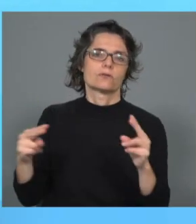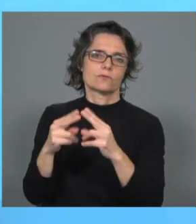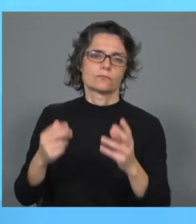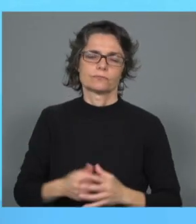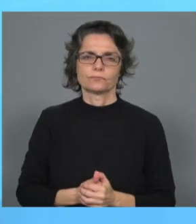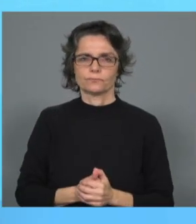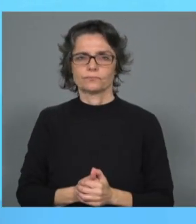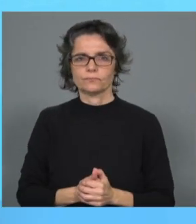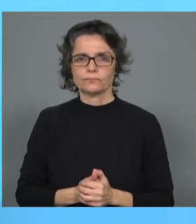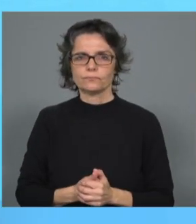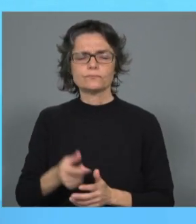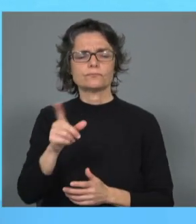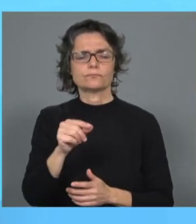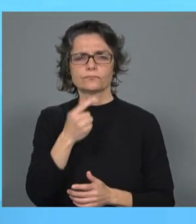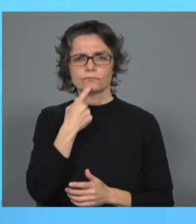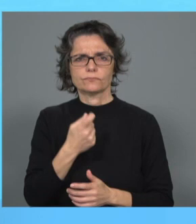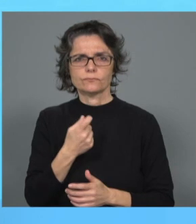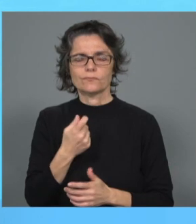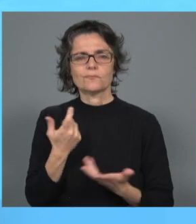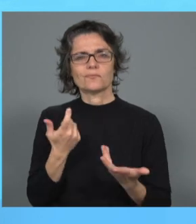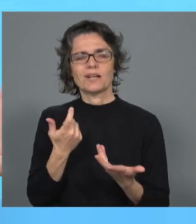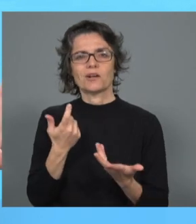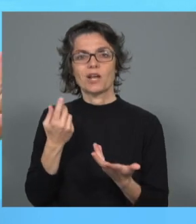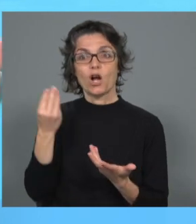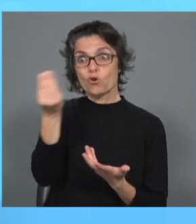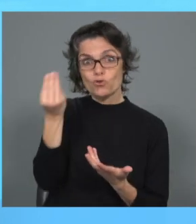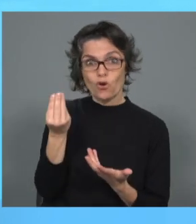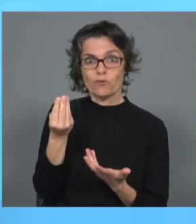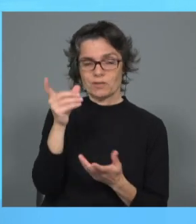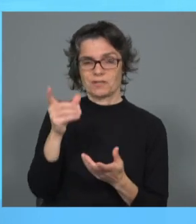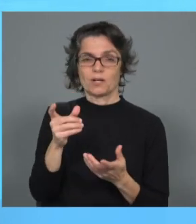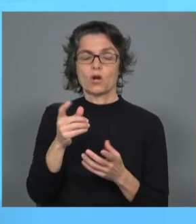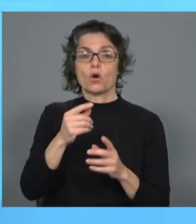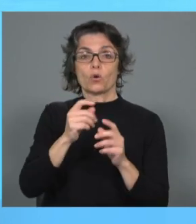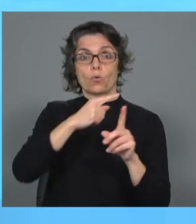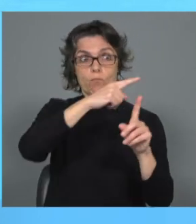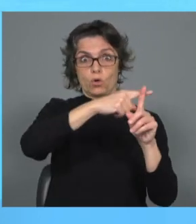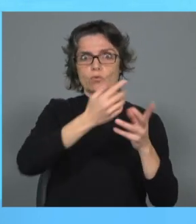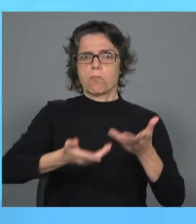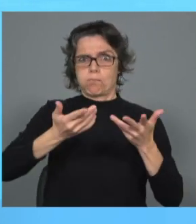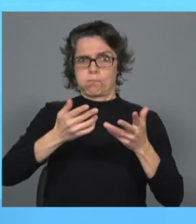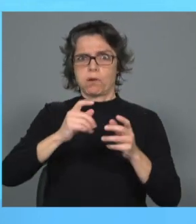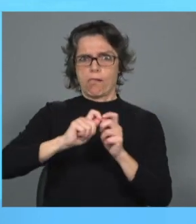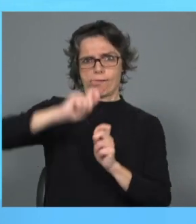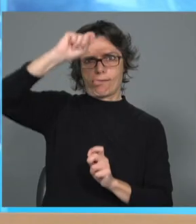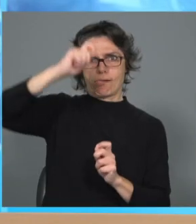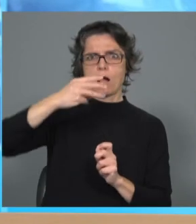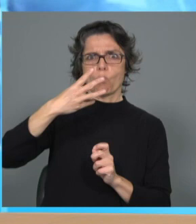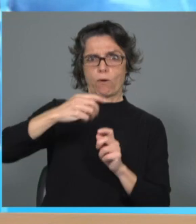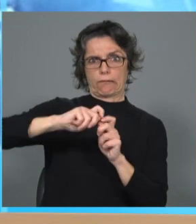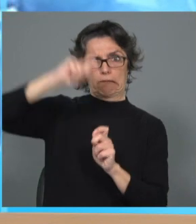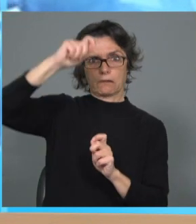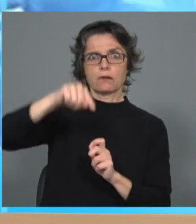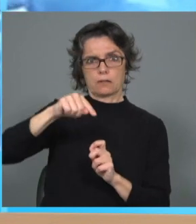de ver jovens a carregar a própria cruz, essa cruz com 4 metros, que ainda tem algum peso, não é? São precisas algumas pessoas